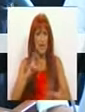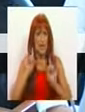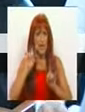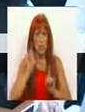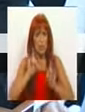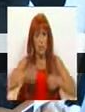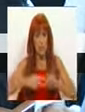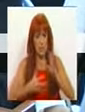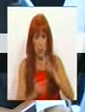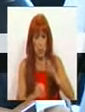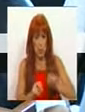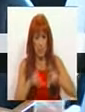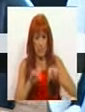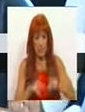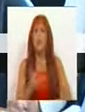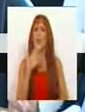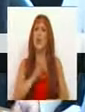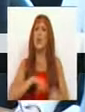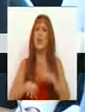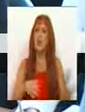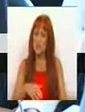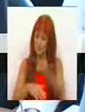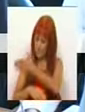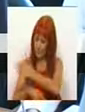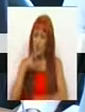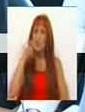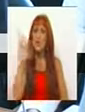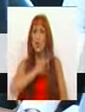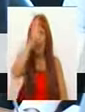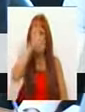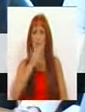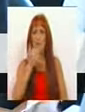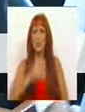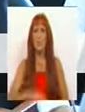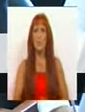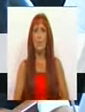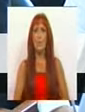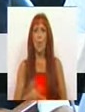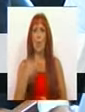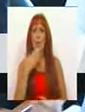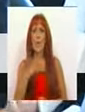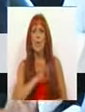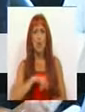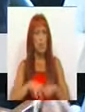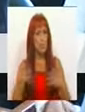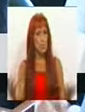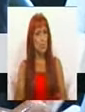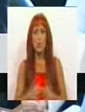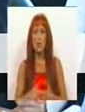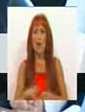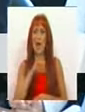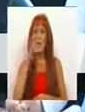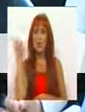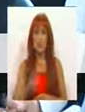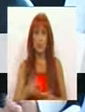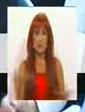início da dragagem? Muito obrigado, Sr. Deputado. José Carlos Barros, para responder, Sr. Ministro, faz favor. Muito obrigado, Sr. Deputado. A